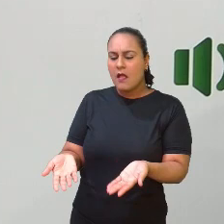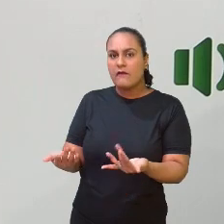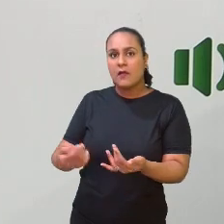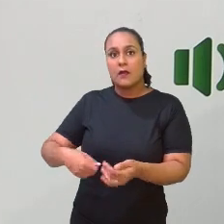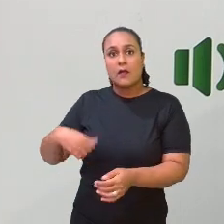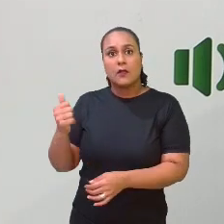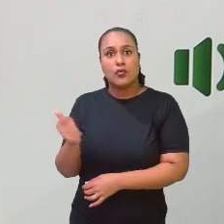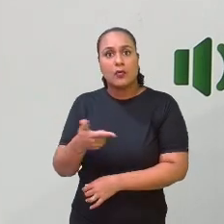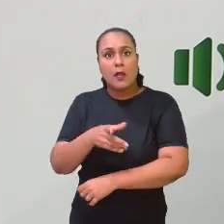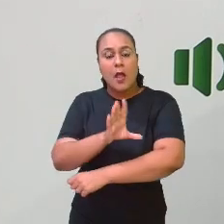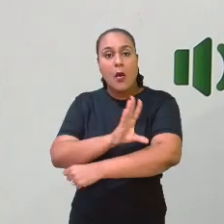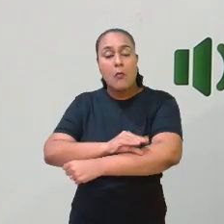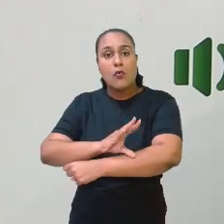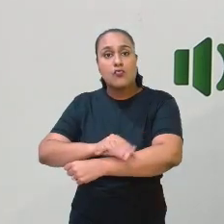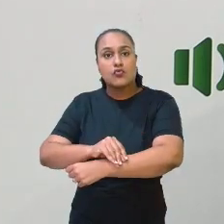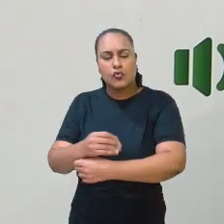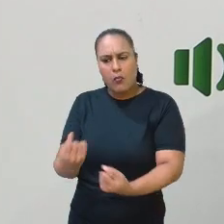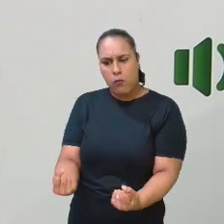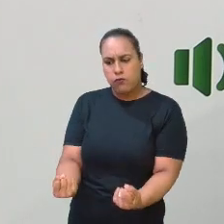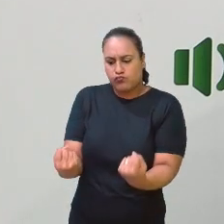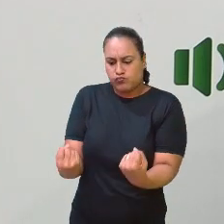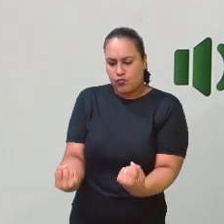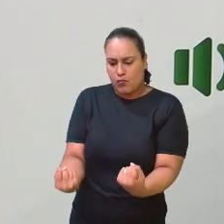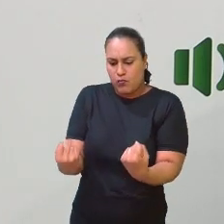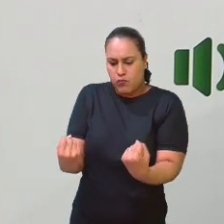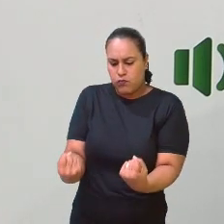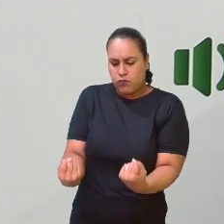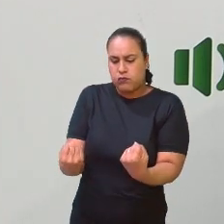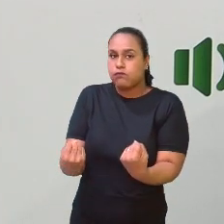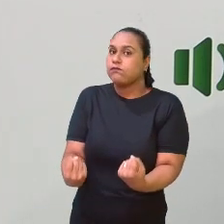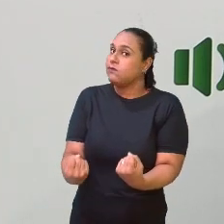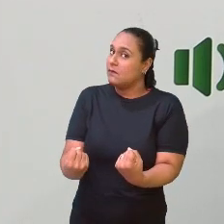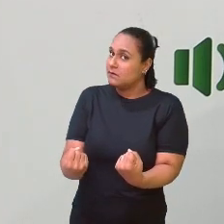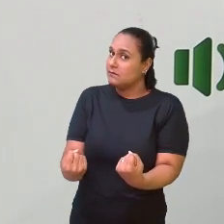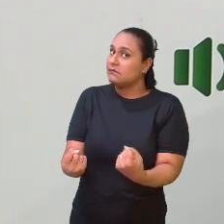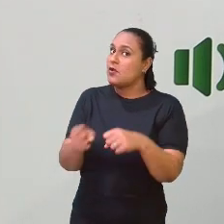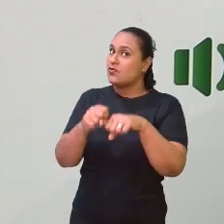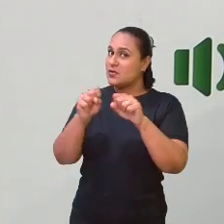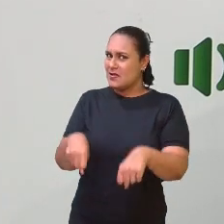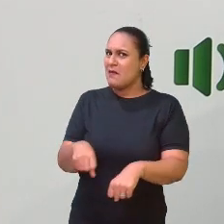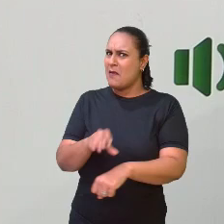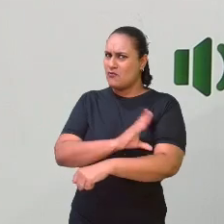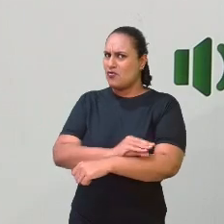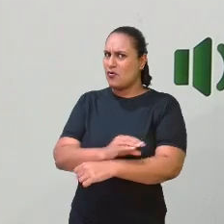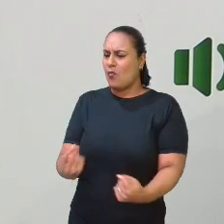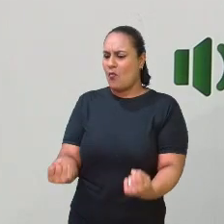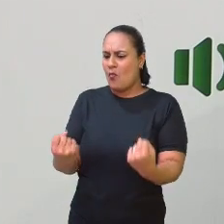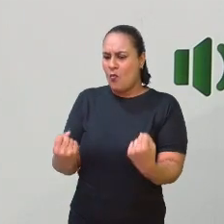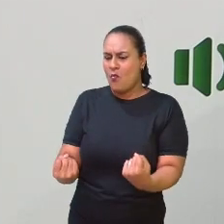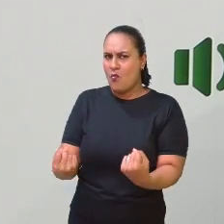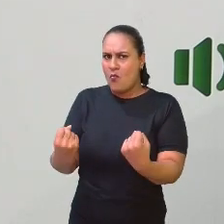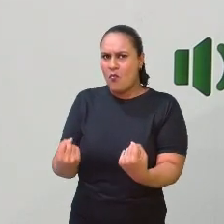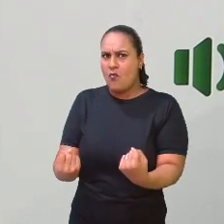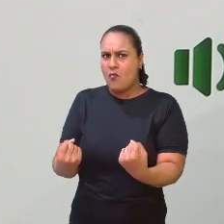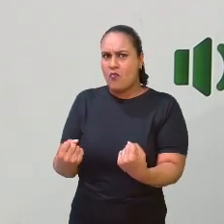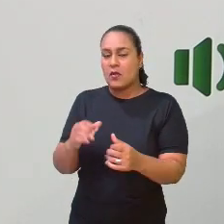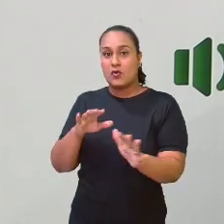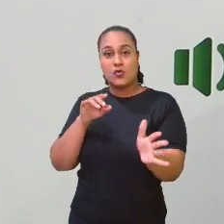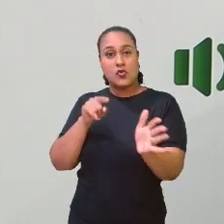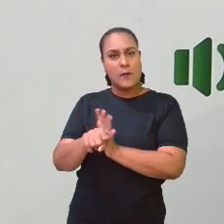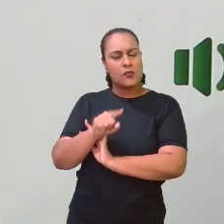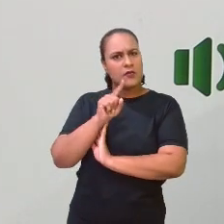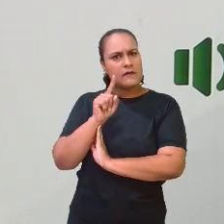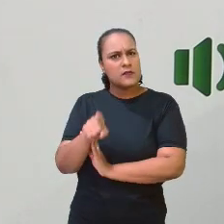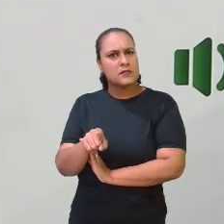o nosso músculo, o nosso sistema muscular. Estranho, né? Você já parou para pensar? Se eu te